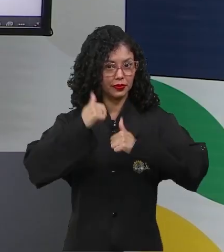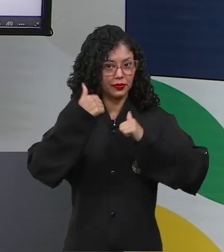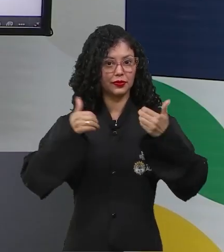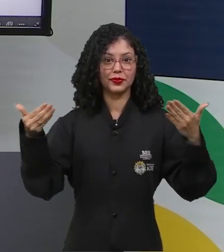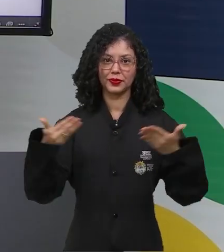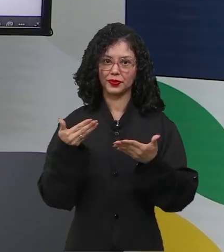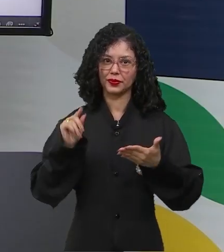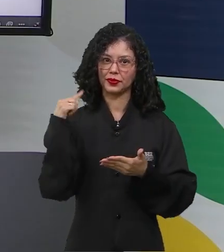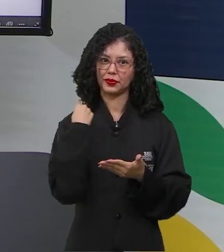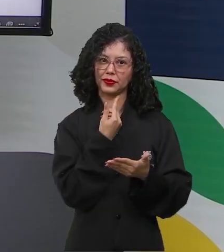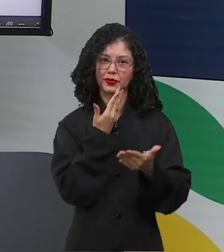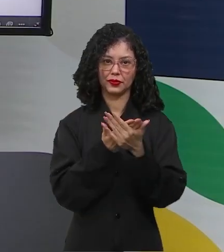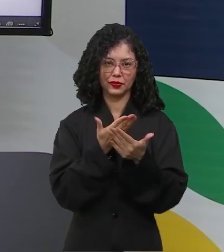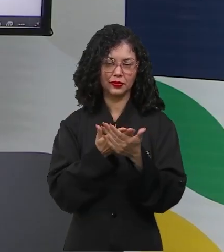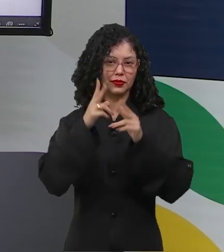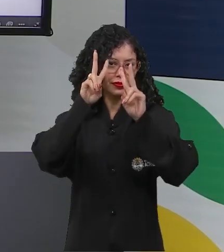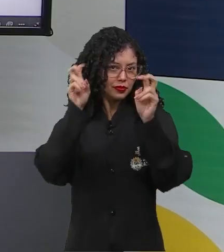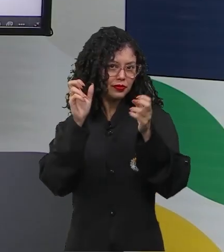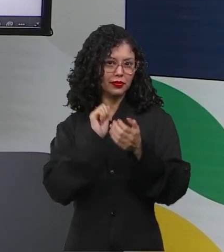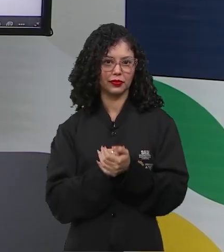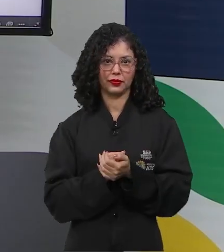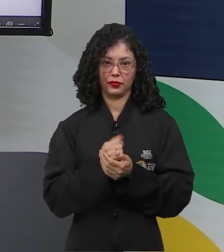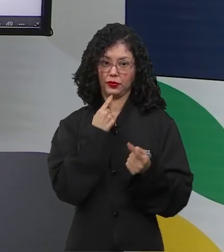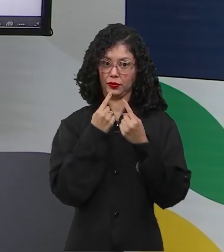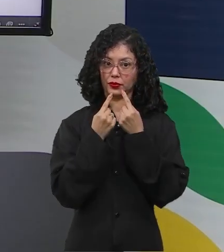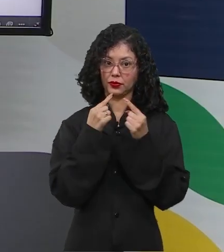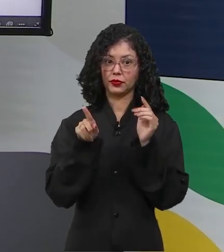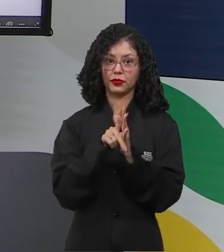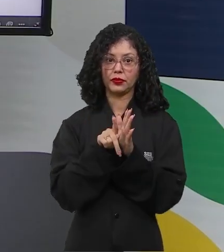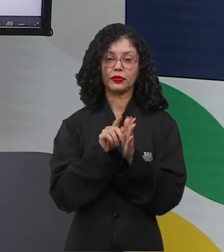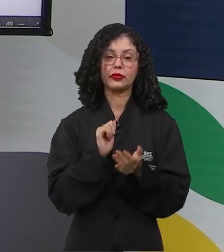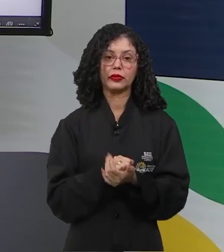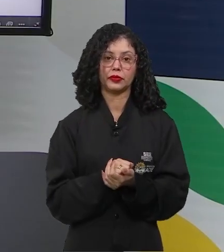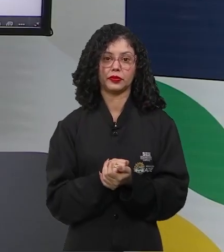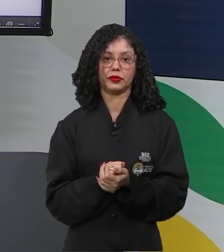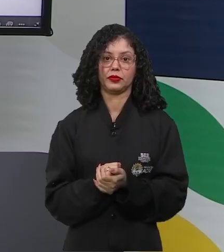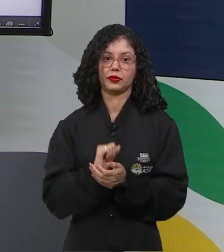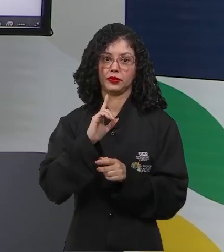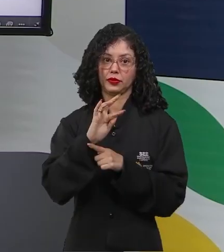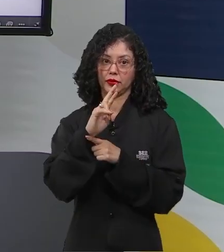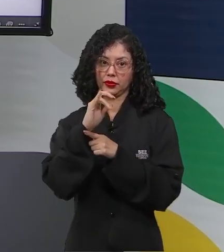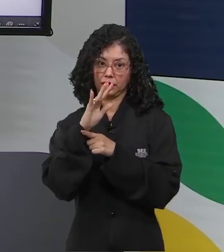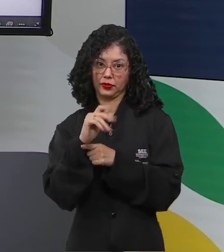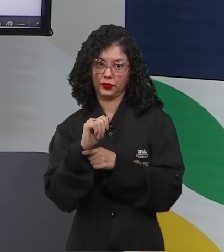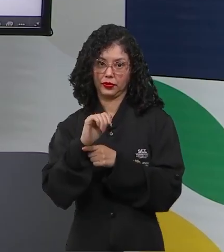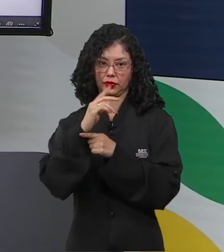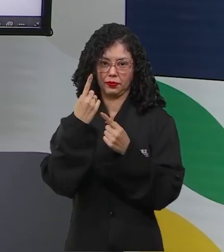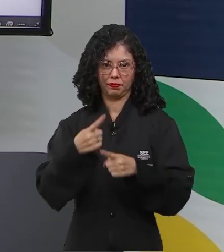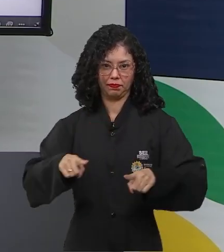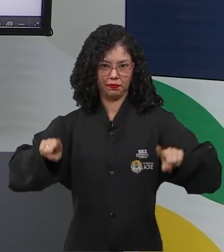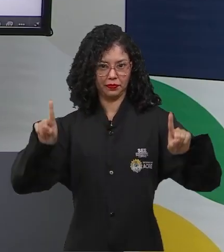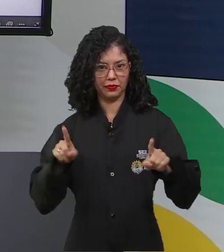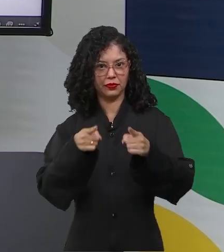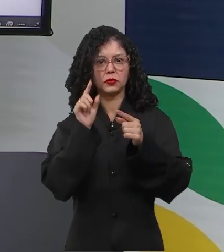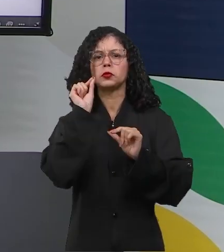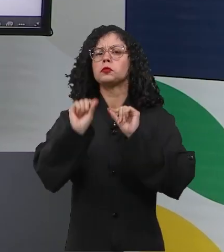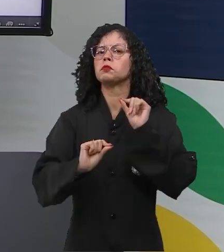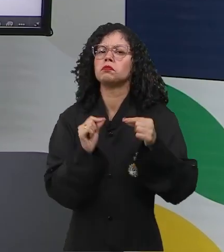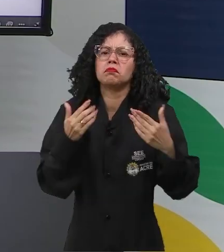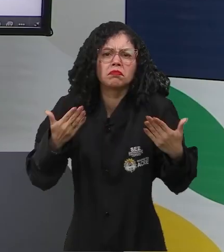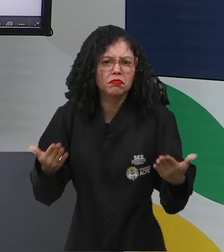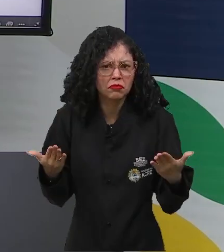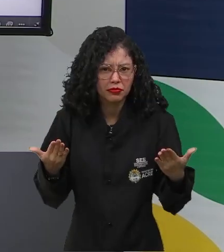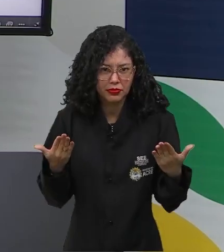analisar hoje na nossa aula sobre discursos no canto-chão, na polifonia e na ópera. Professor, o que é